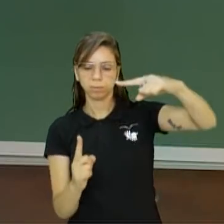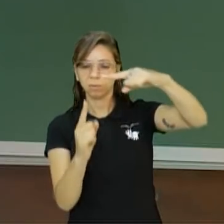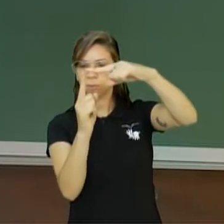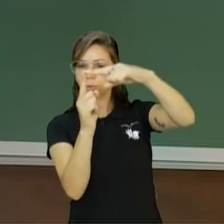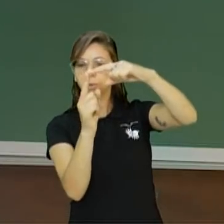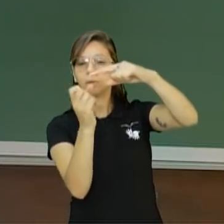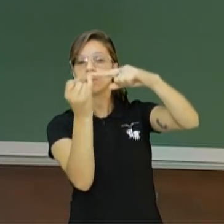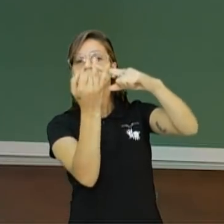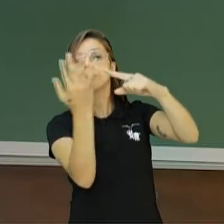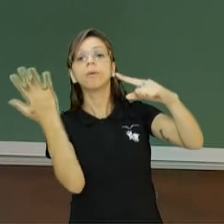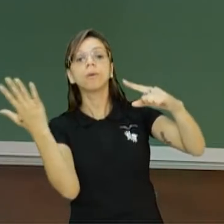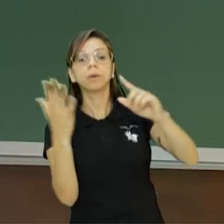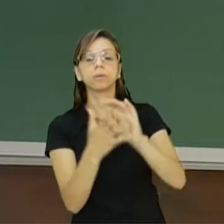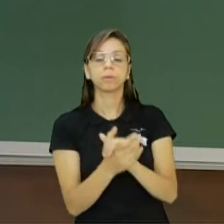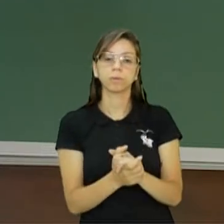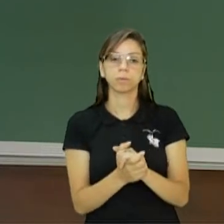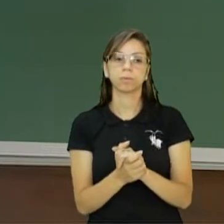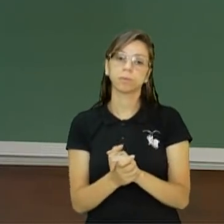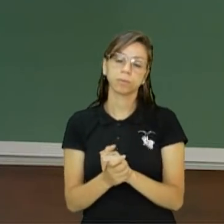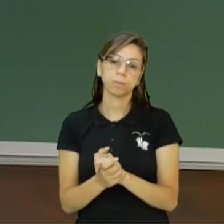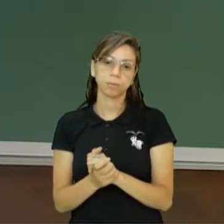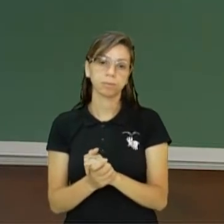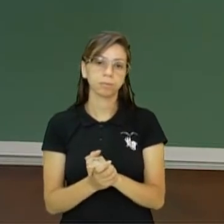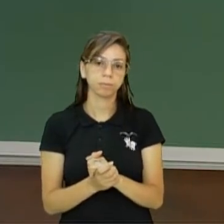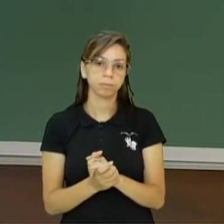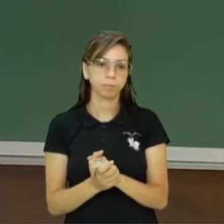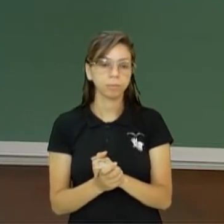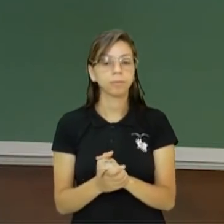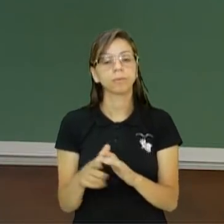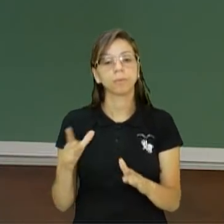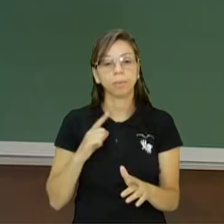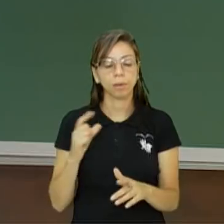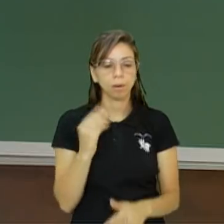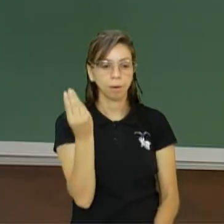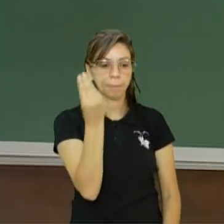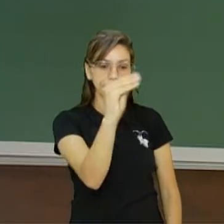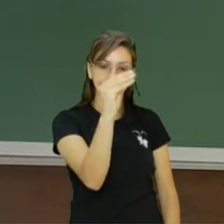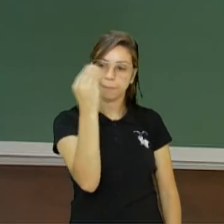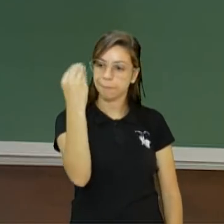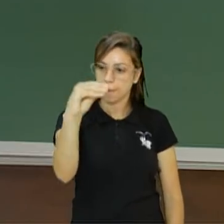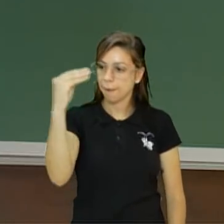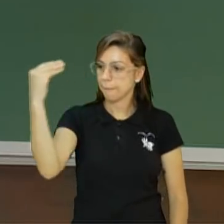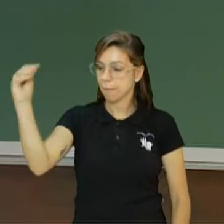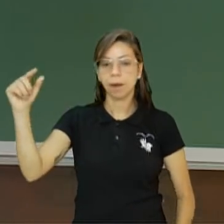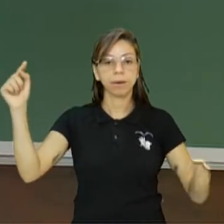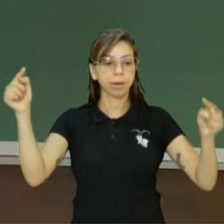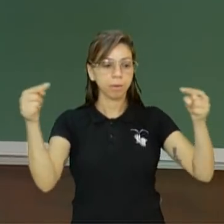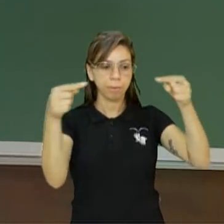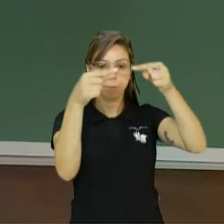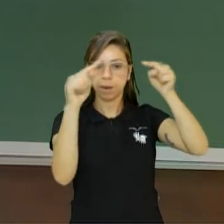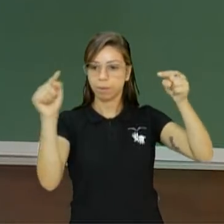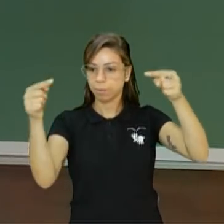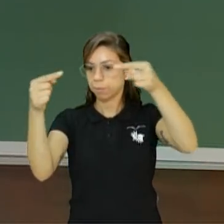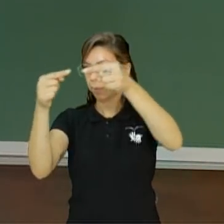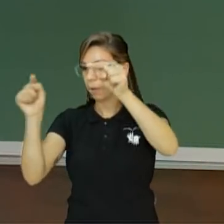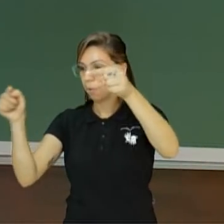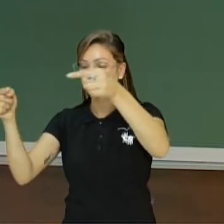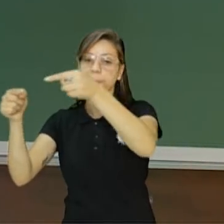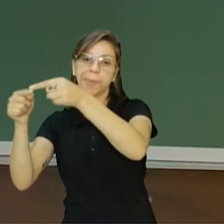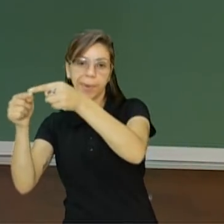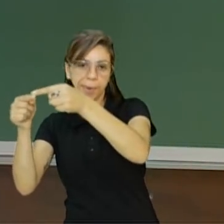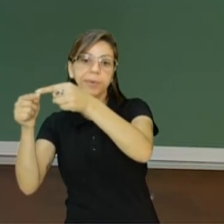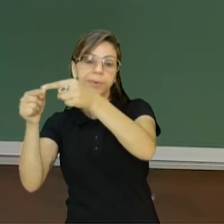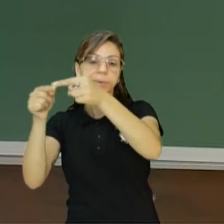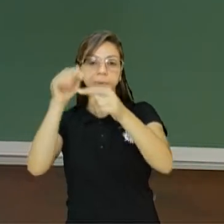pontinhas, formam o nosso poliedro. Vai colocar cada um lá na tabela,